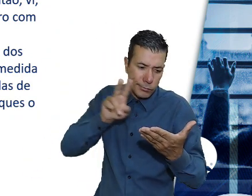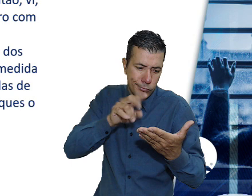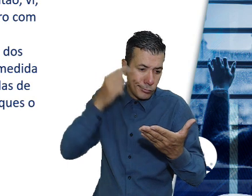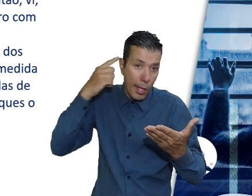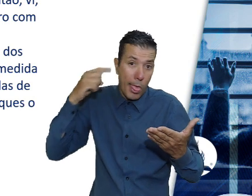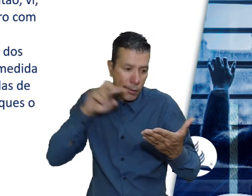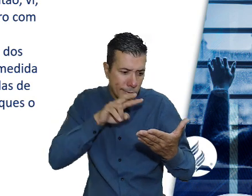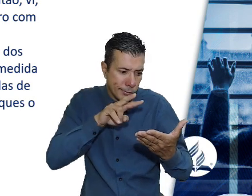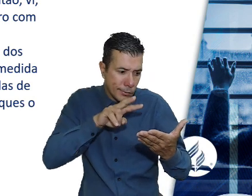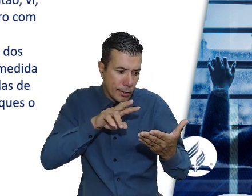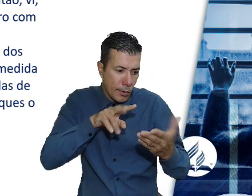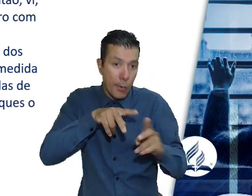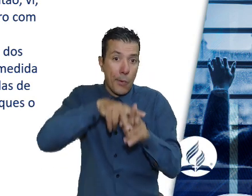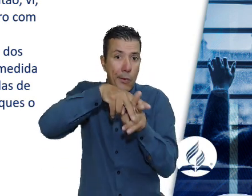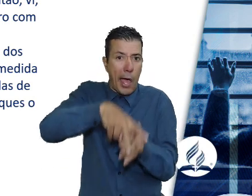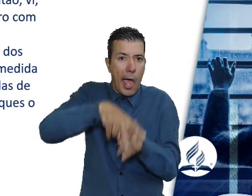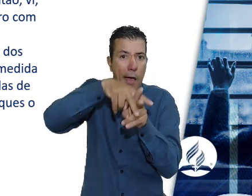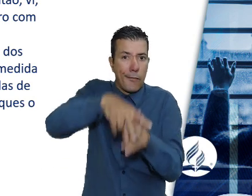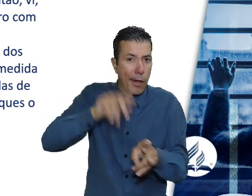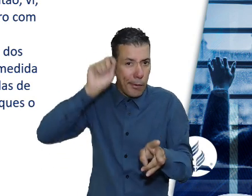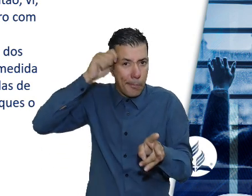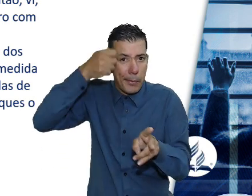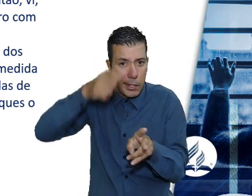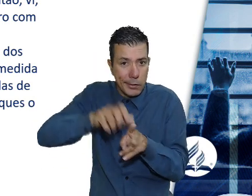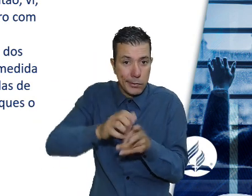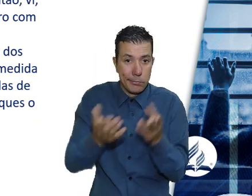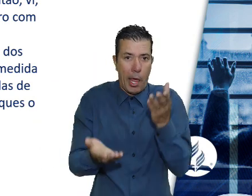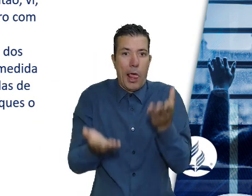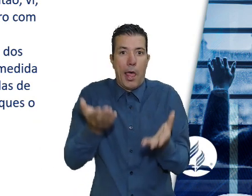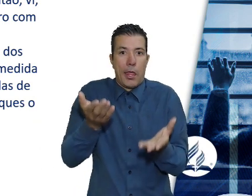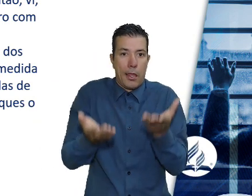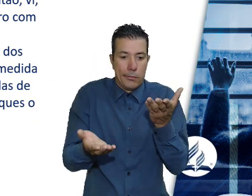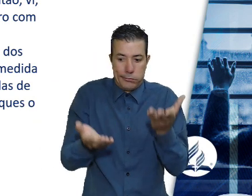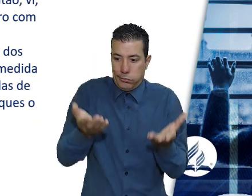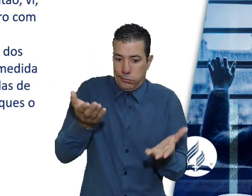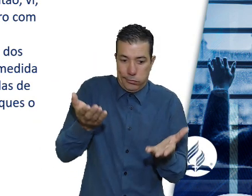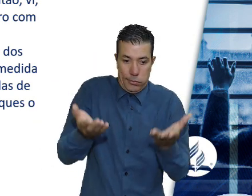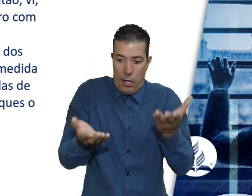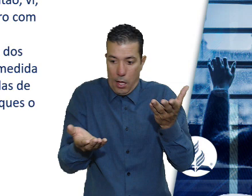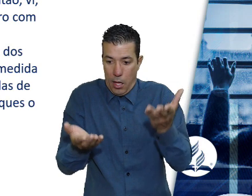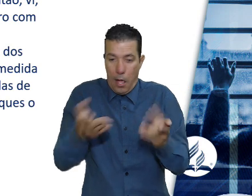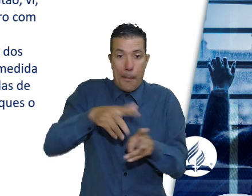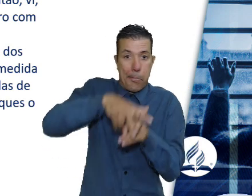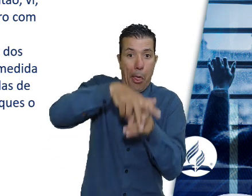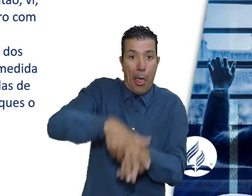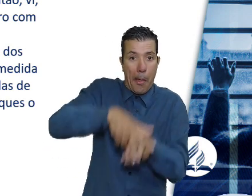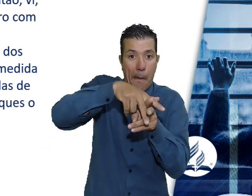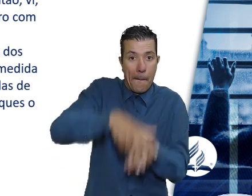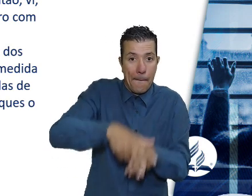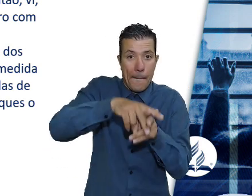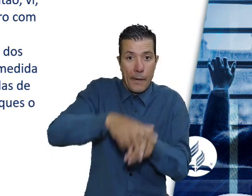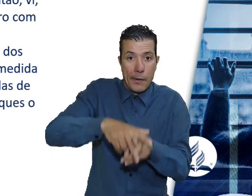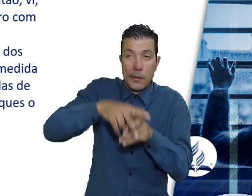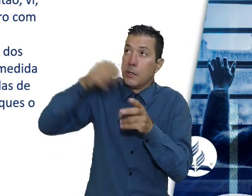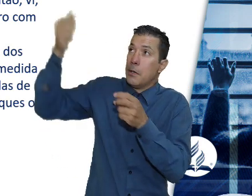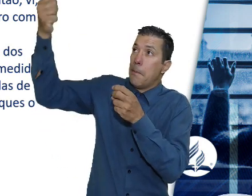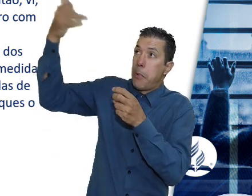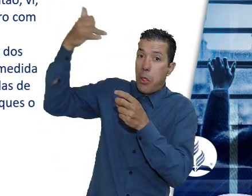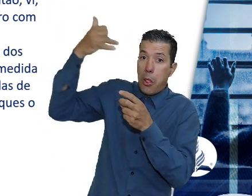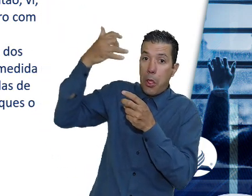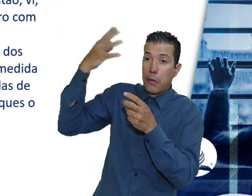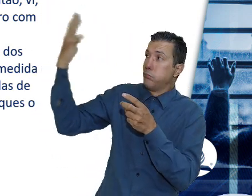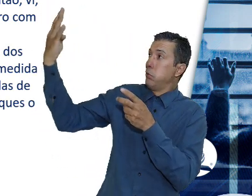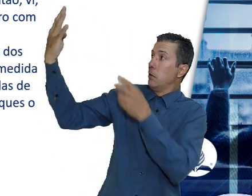um cavalo preto e o seu cavaleiro com uma balança na mão. E ouvi uma como que voz no meio dos quatro